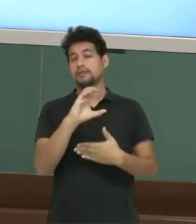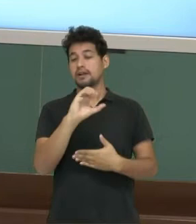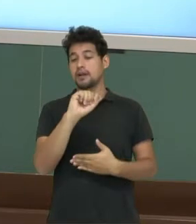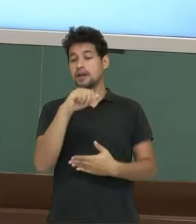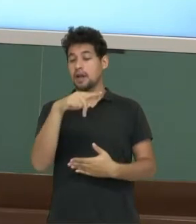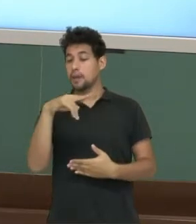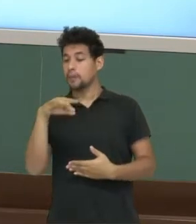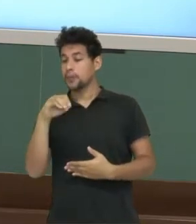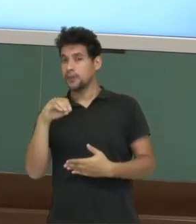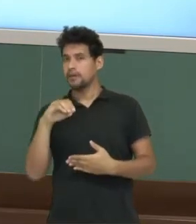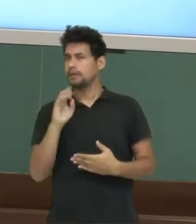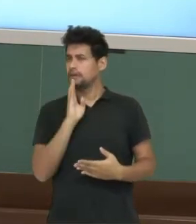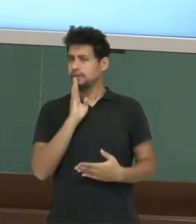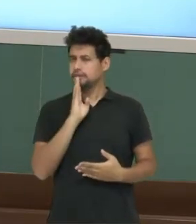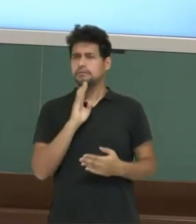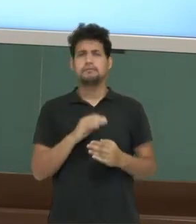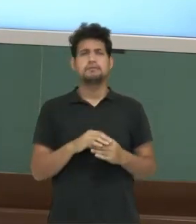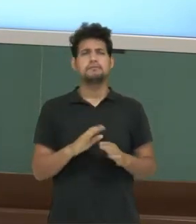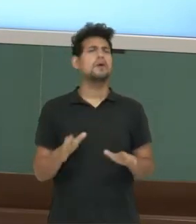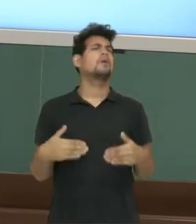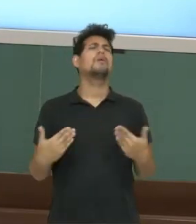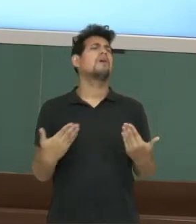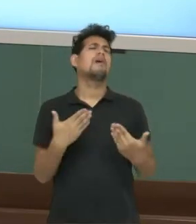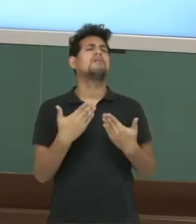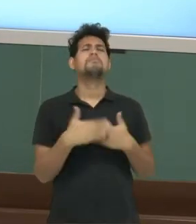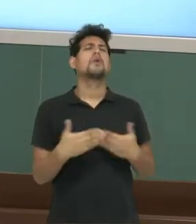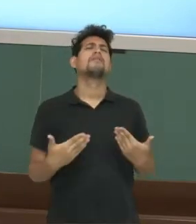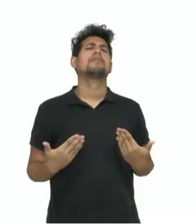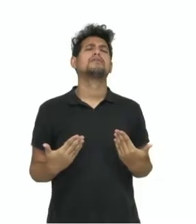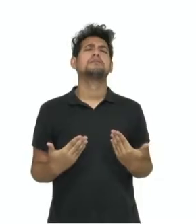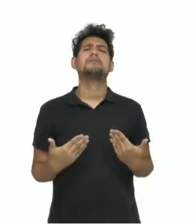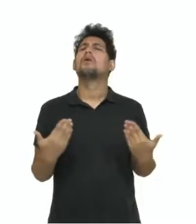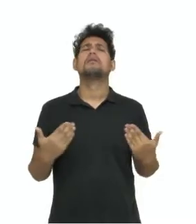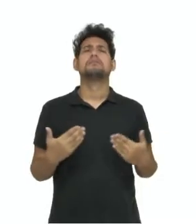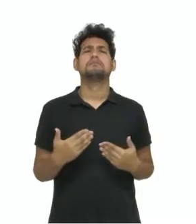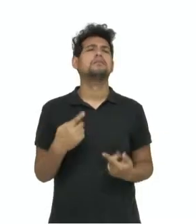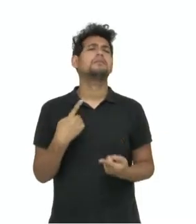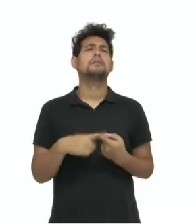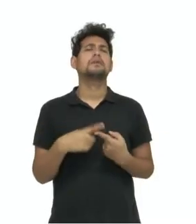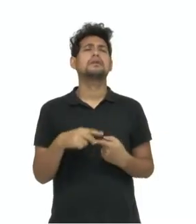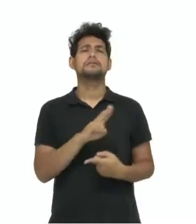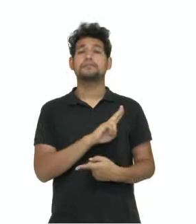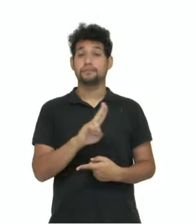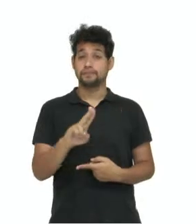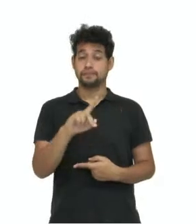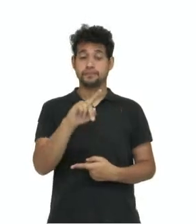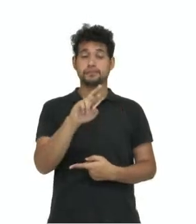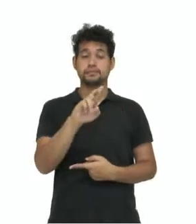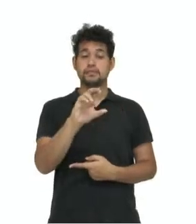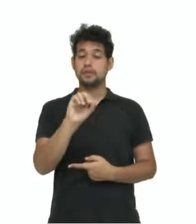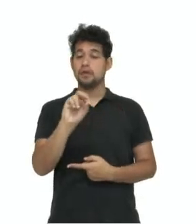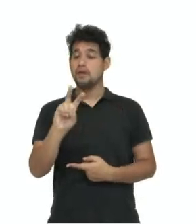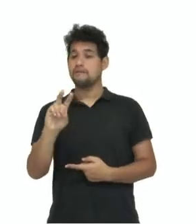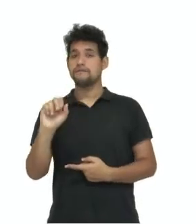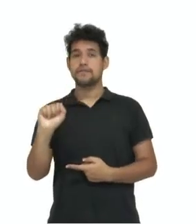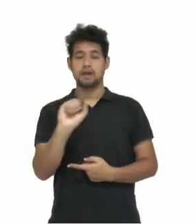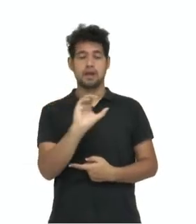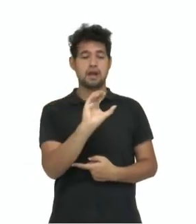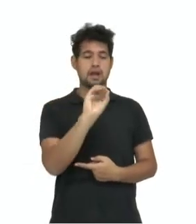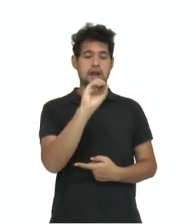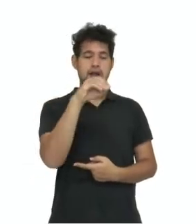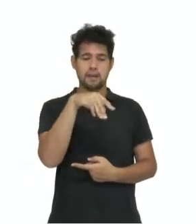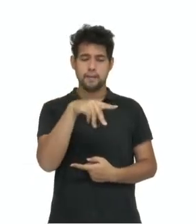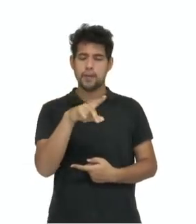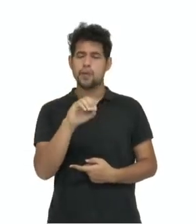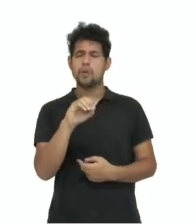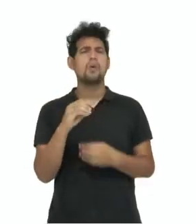aí, quais são essas provas? Por que elas são chamadas provas de campo? Onde são